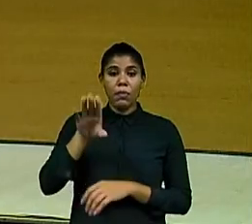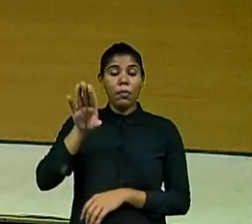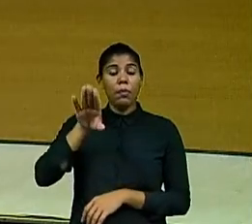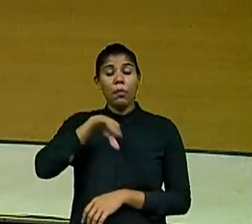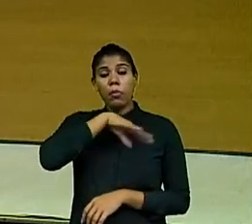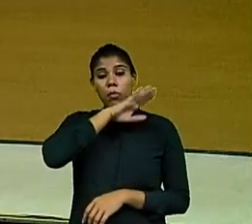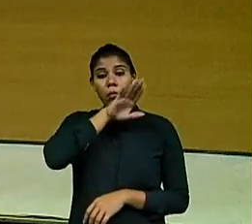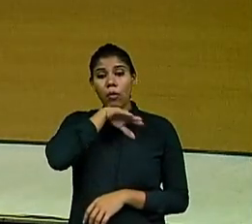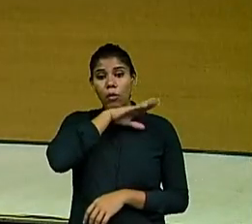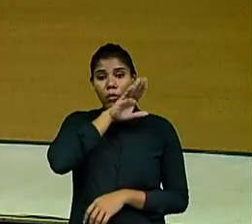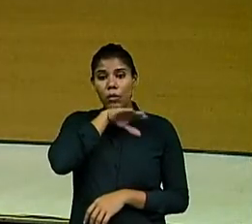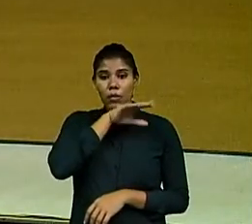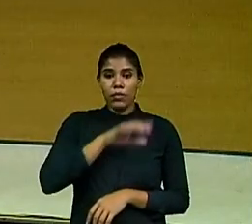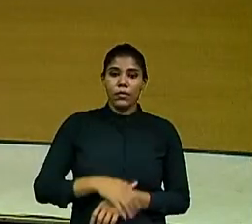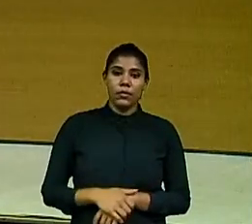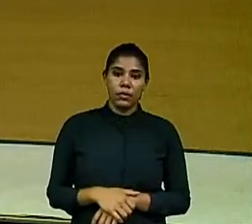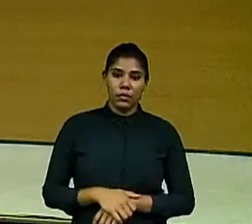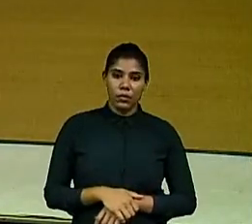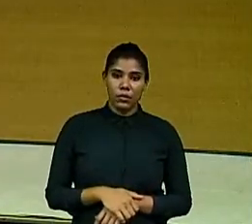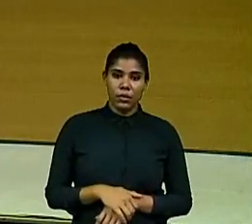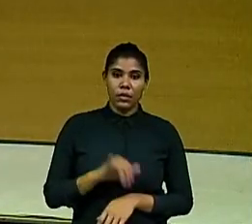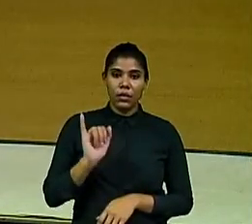S quero chamado de insulina